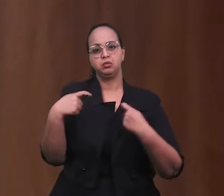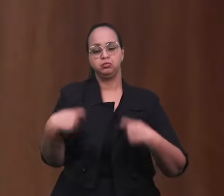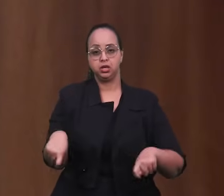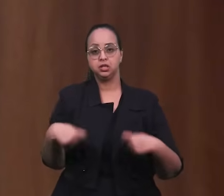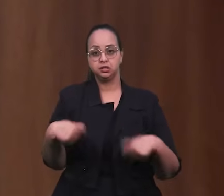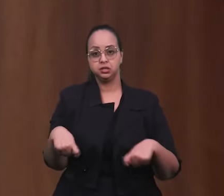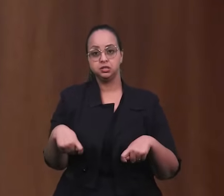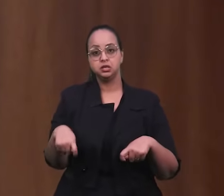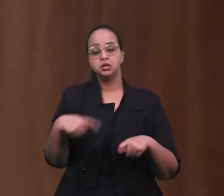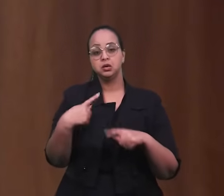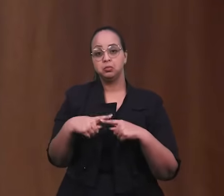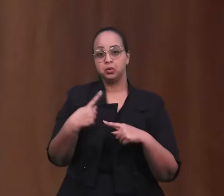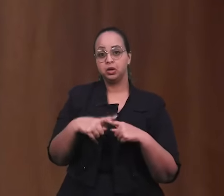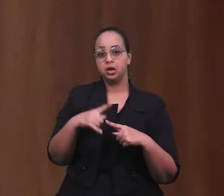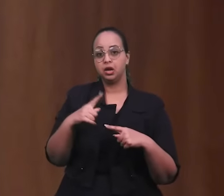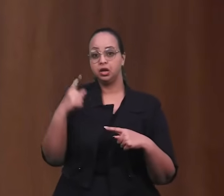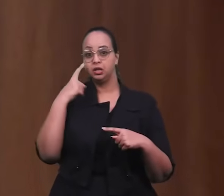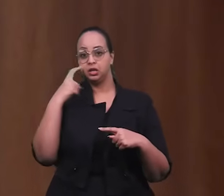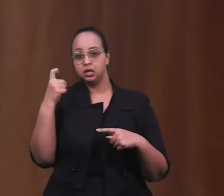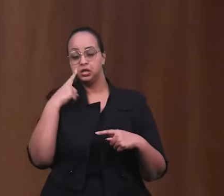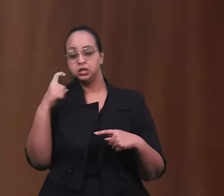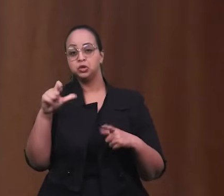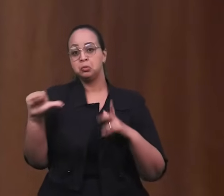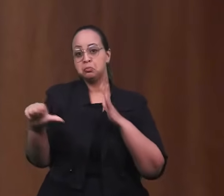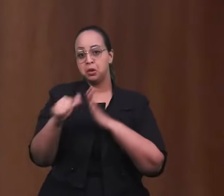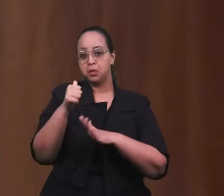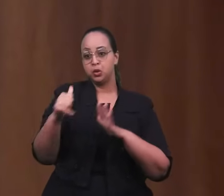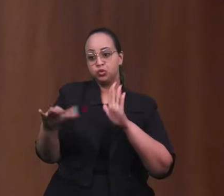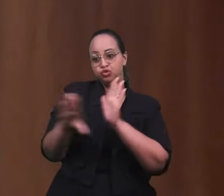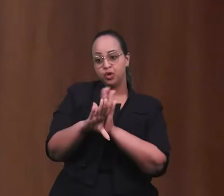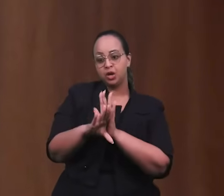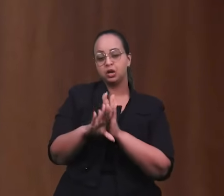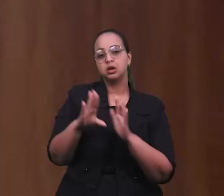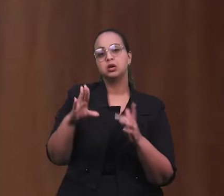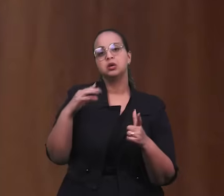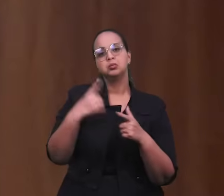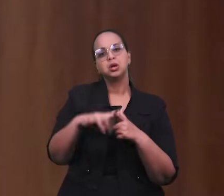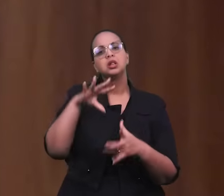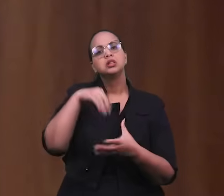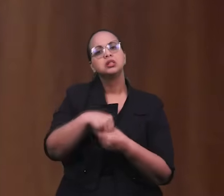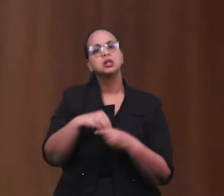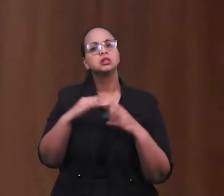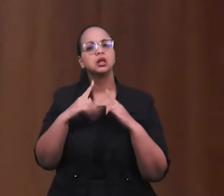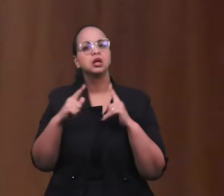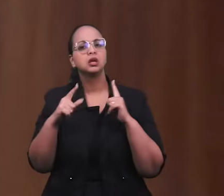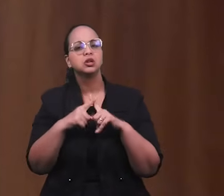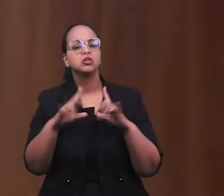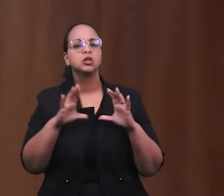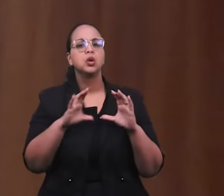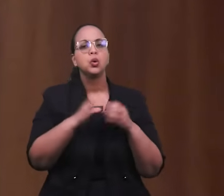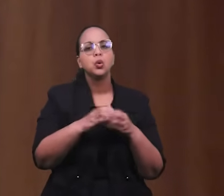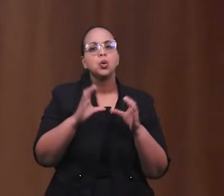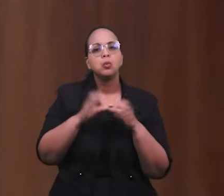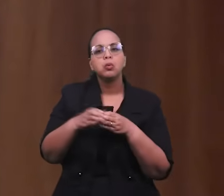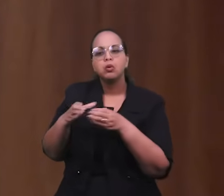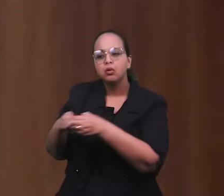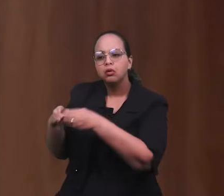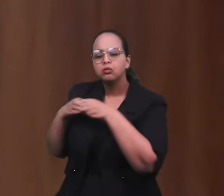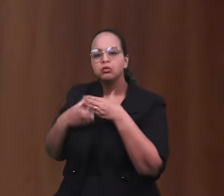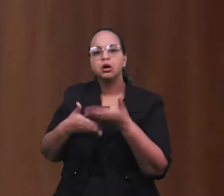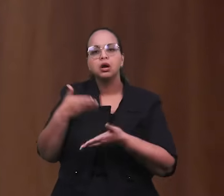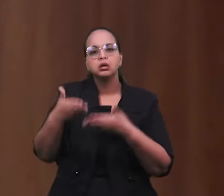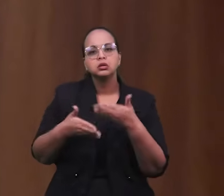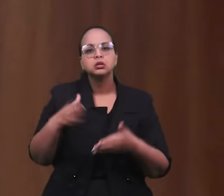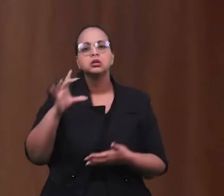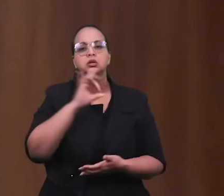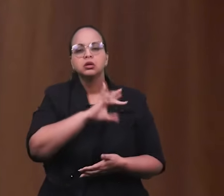nós, interessante, você falou sobre corpo, nós temos, né, dentro da nossa igreja os grupos de assistência,